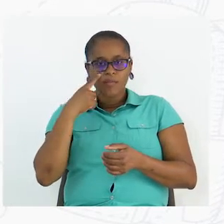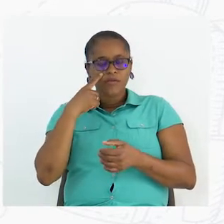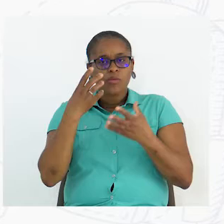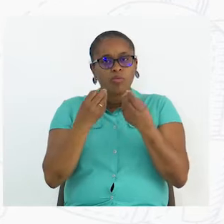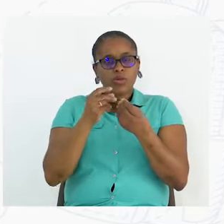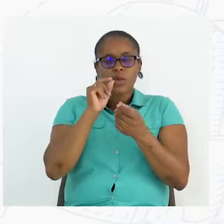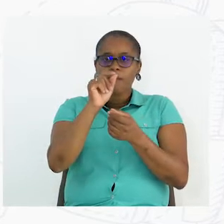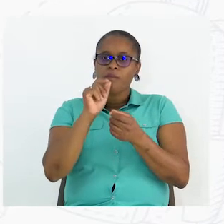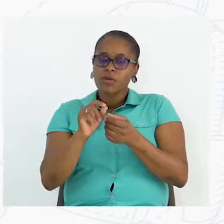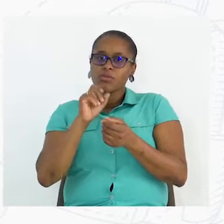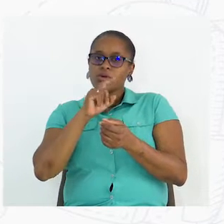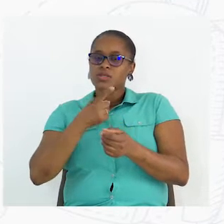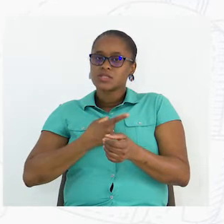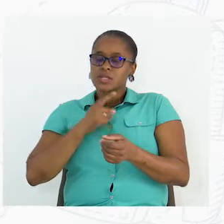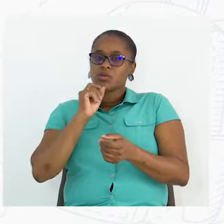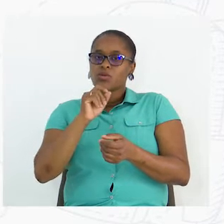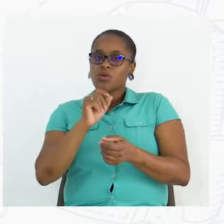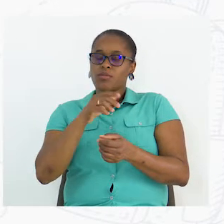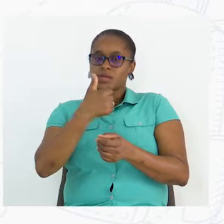ser chamado de balão